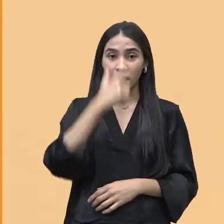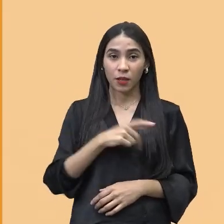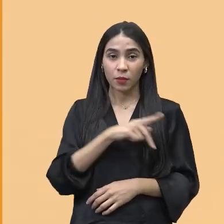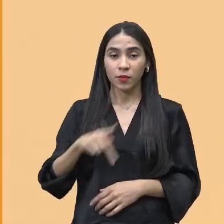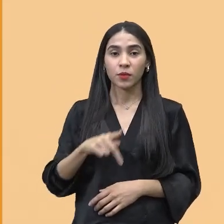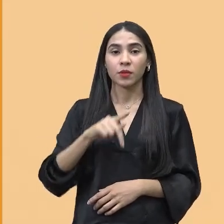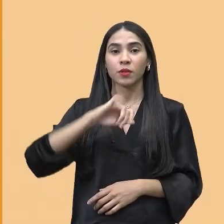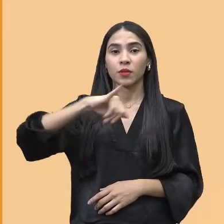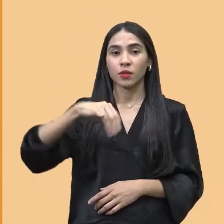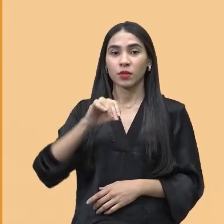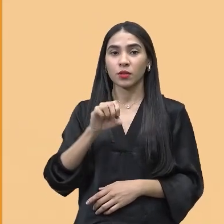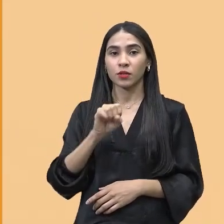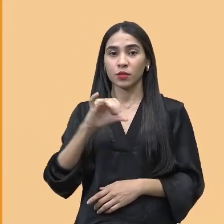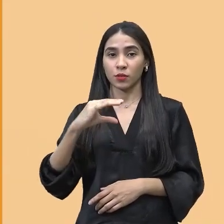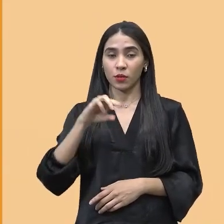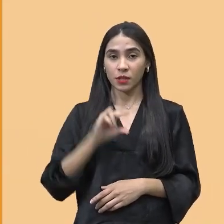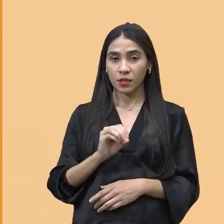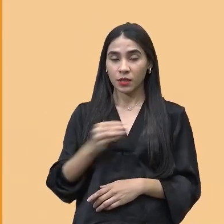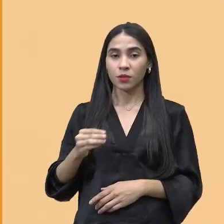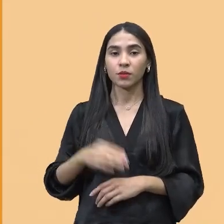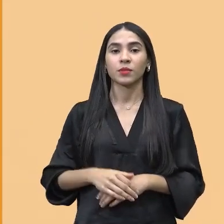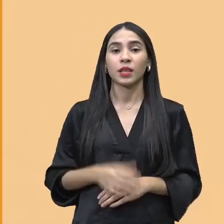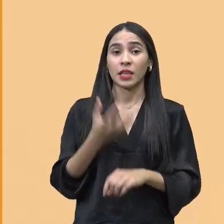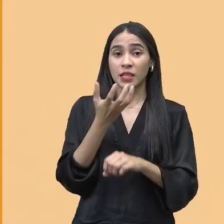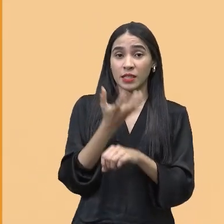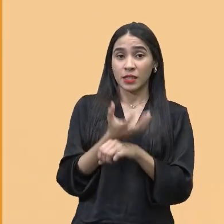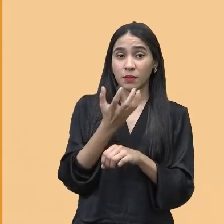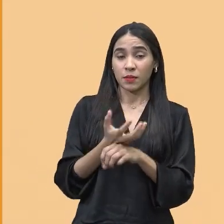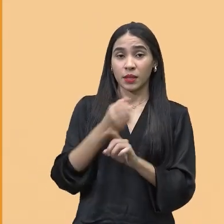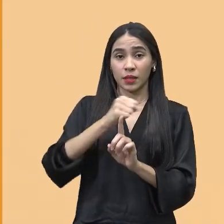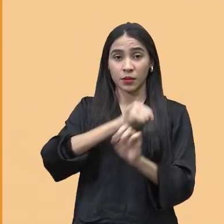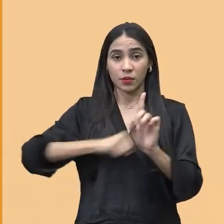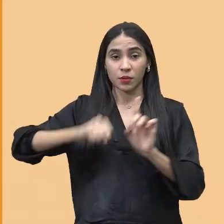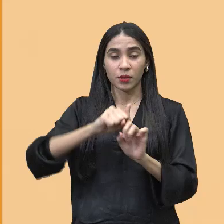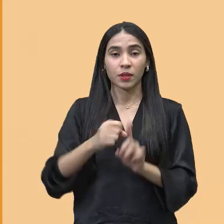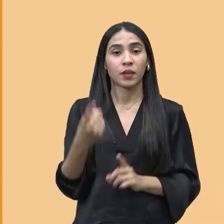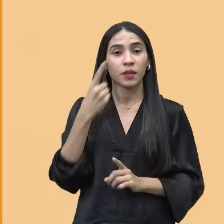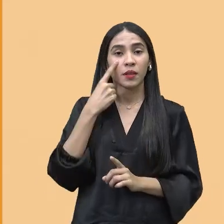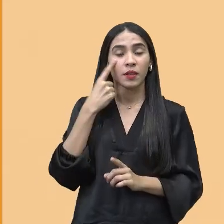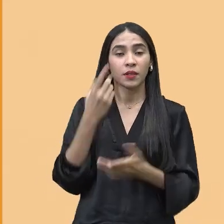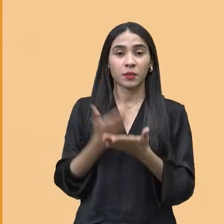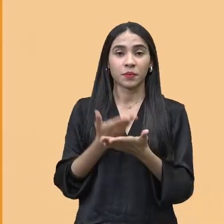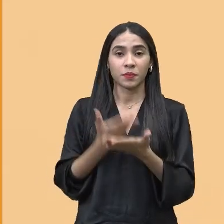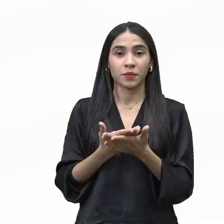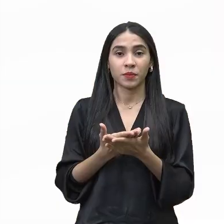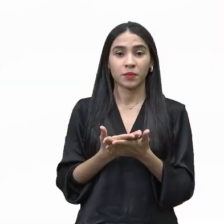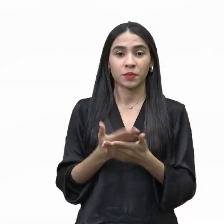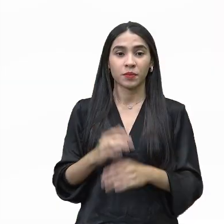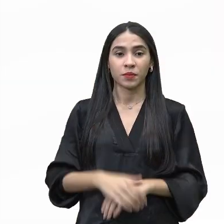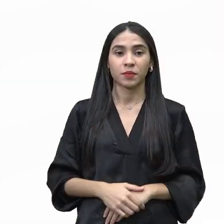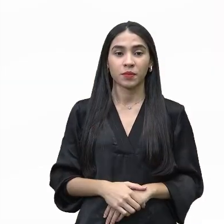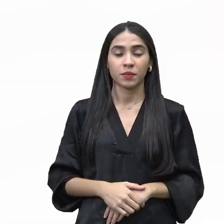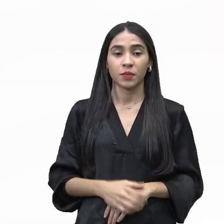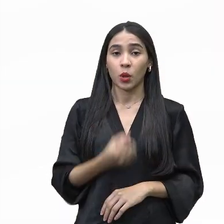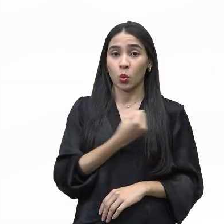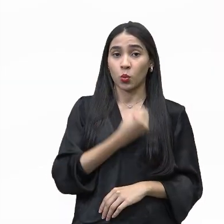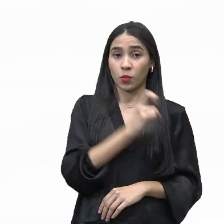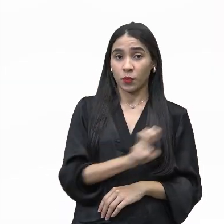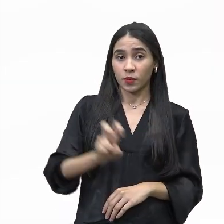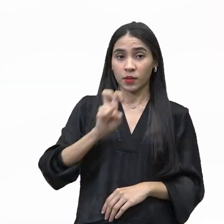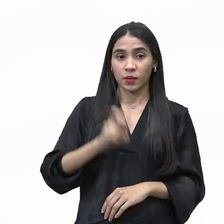professor Josino Malagueta, do componente de Sociologia, e agora vamos ver o que nós temos para a nossa aula de número